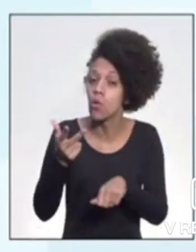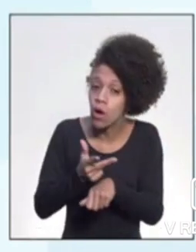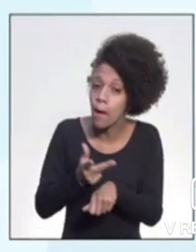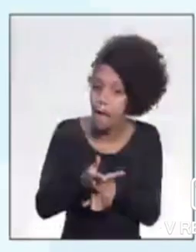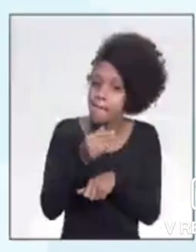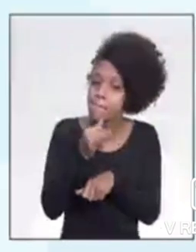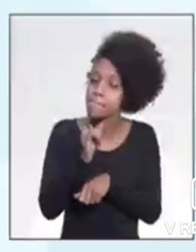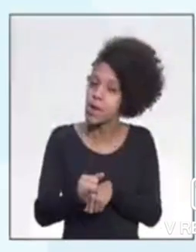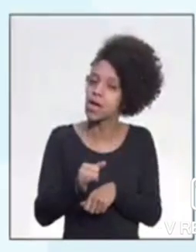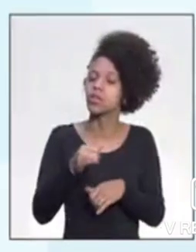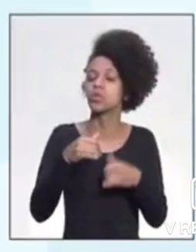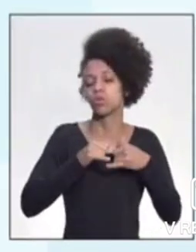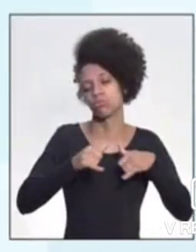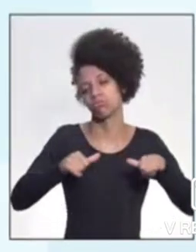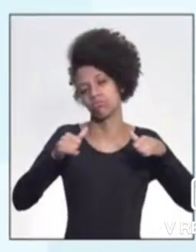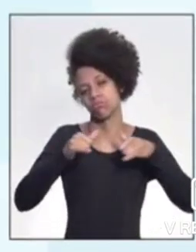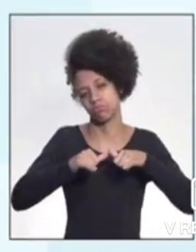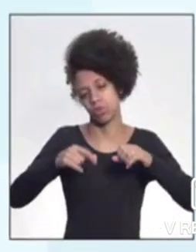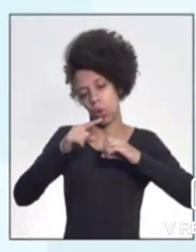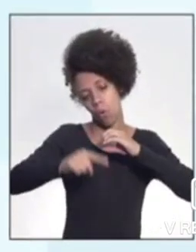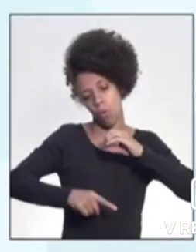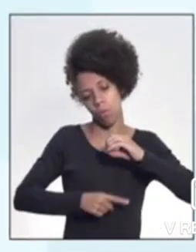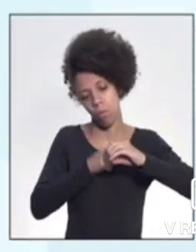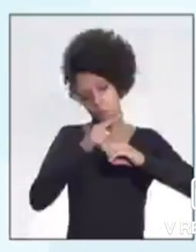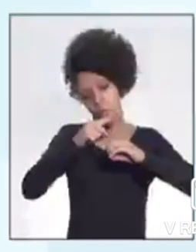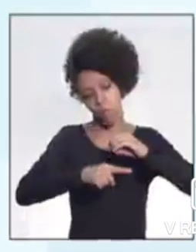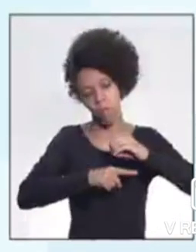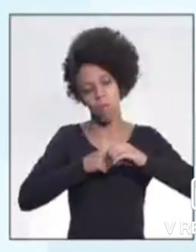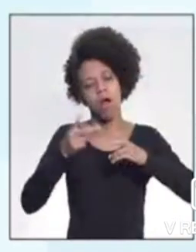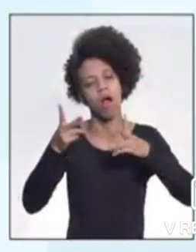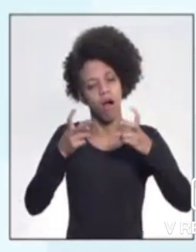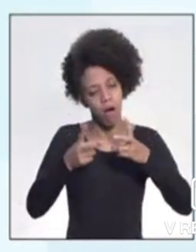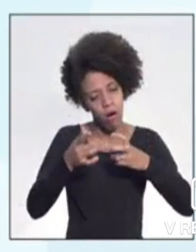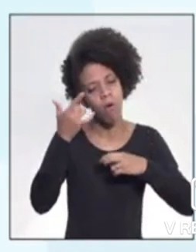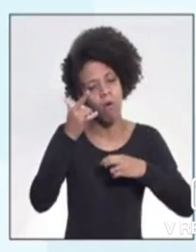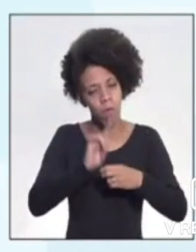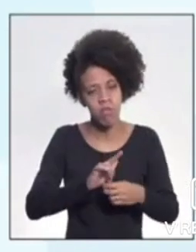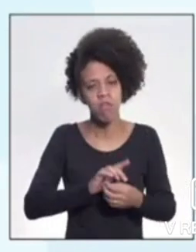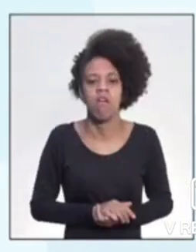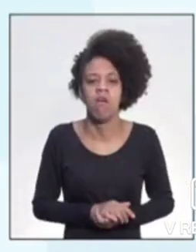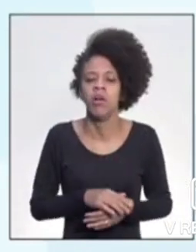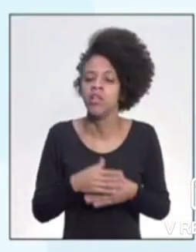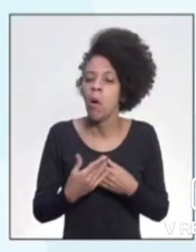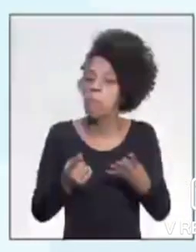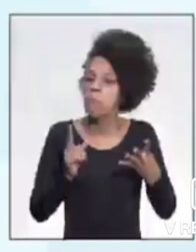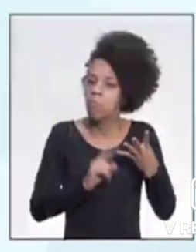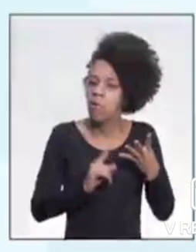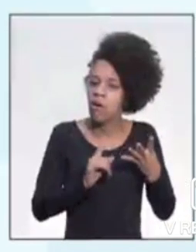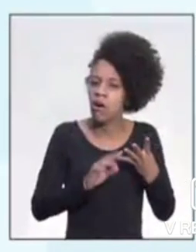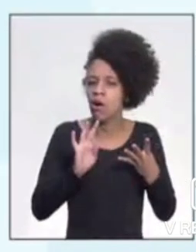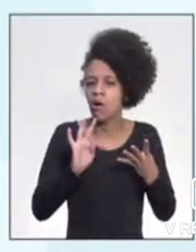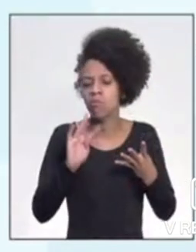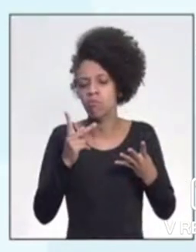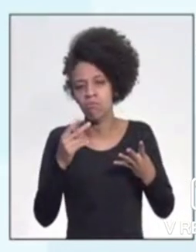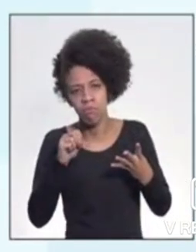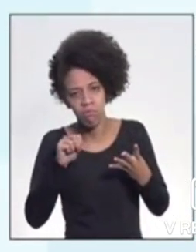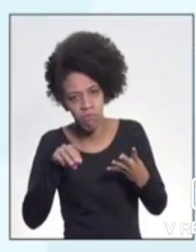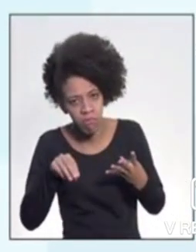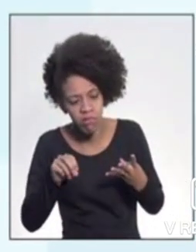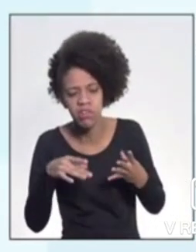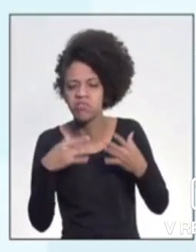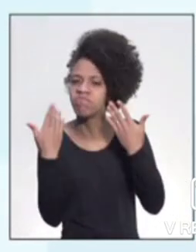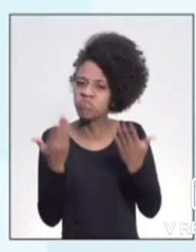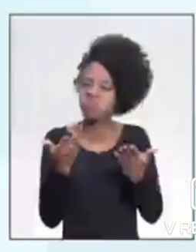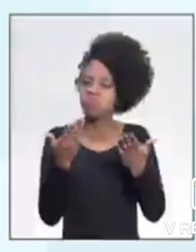do elétron, né? Então, alguns conseguiram observar essa fala no vídeo, né? Então, o 4 é o de Thomson. Então,